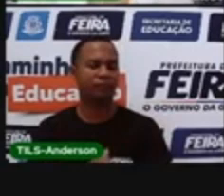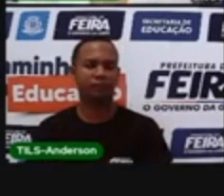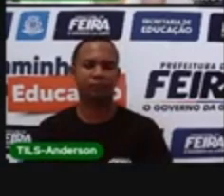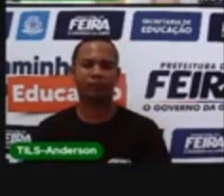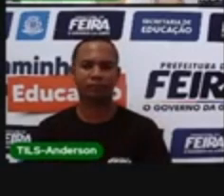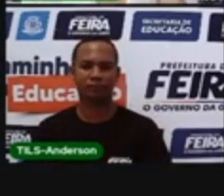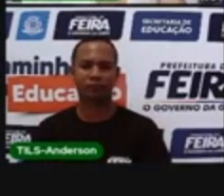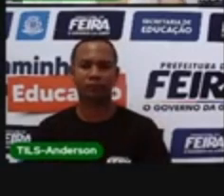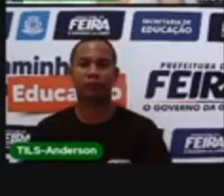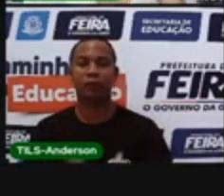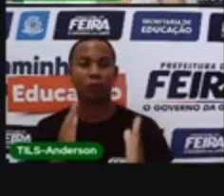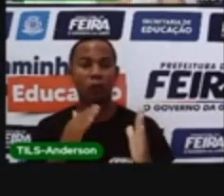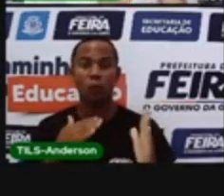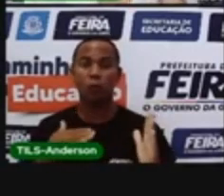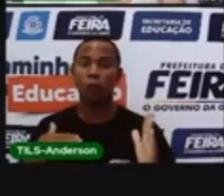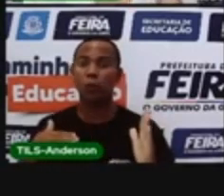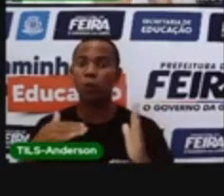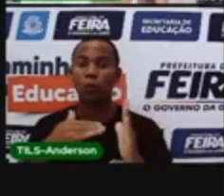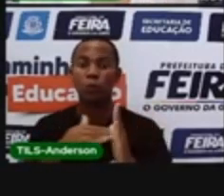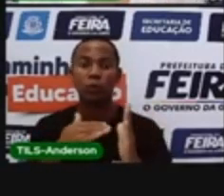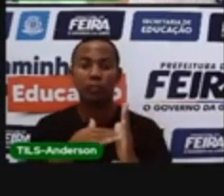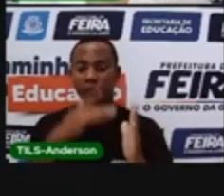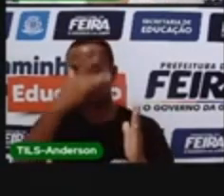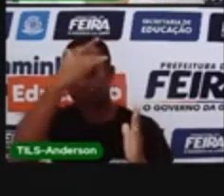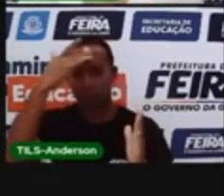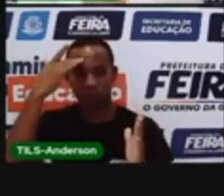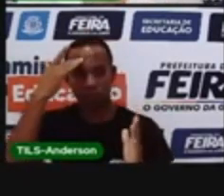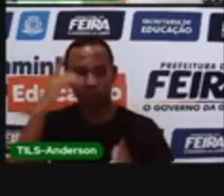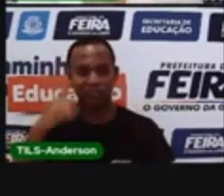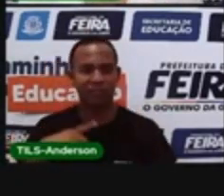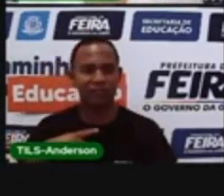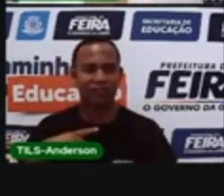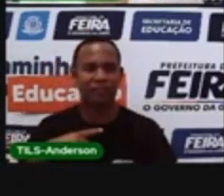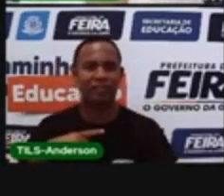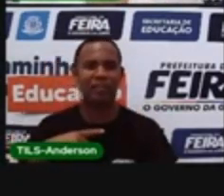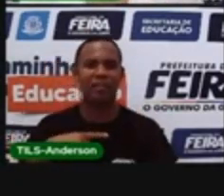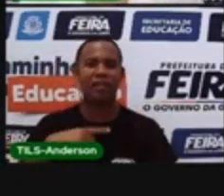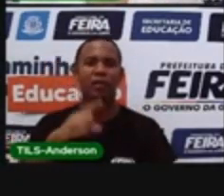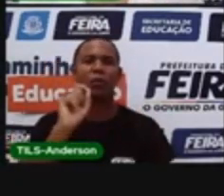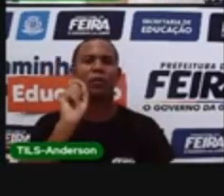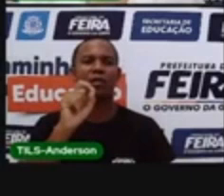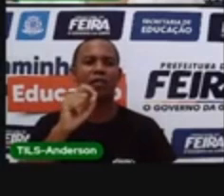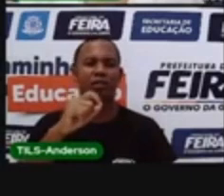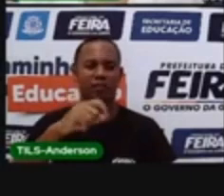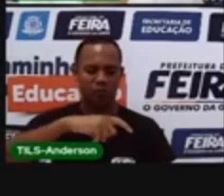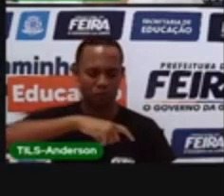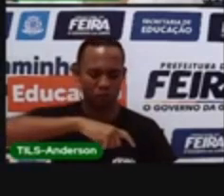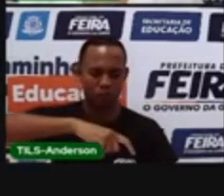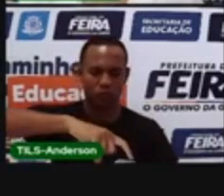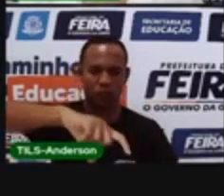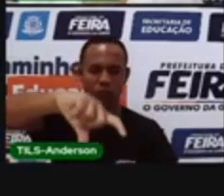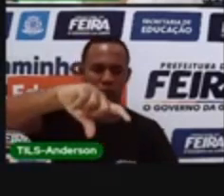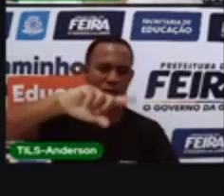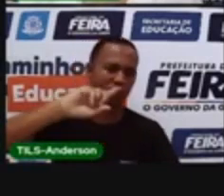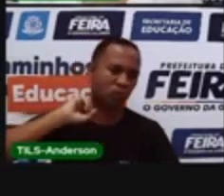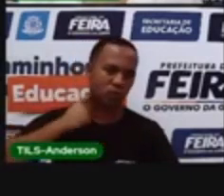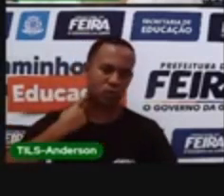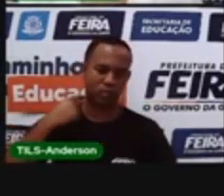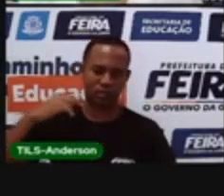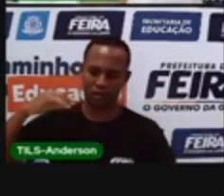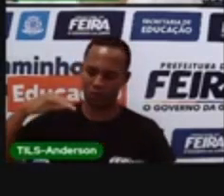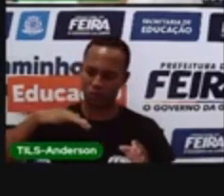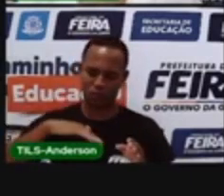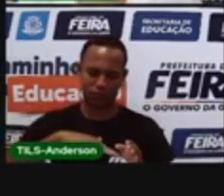Aqui. Todas as pessoas precisam ter rede de esgoto. Por quê? Porque isso diminui o quê?